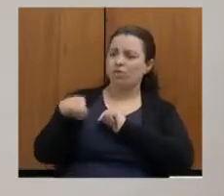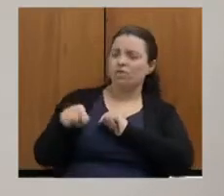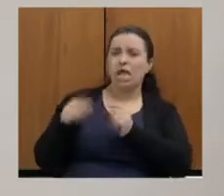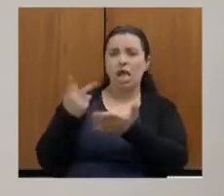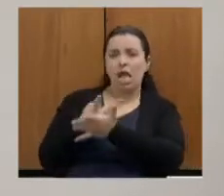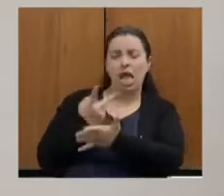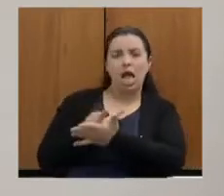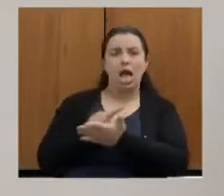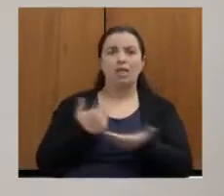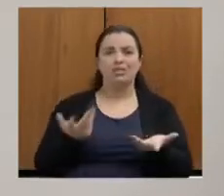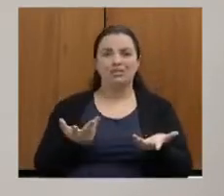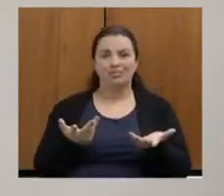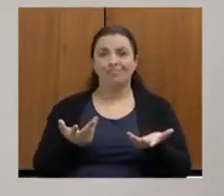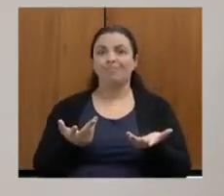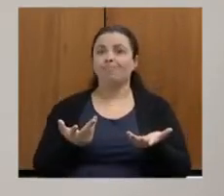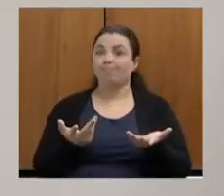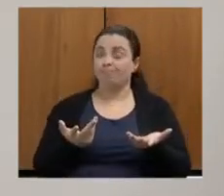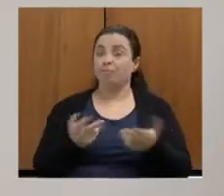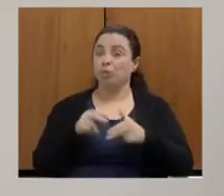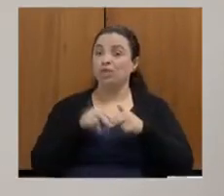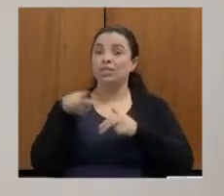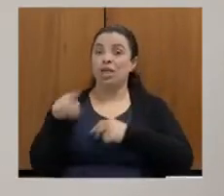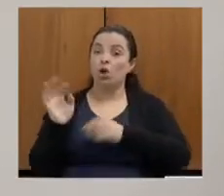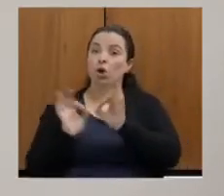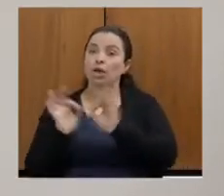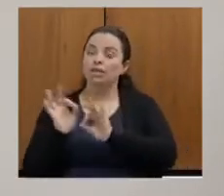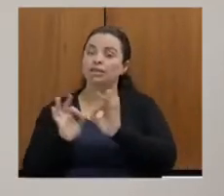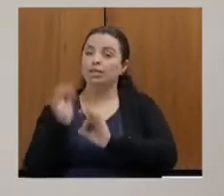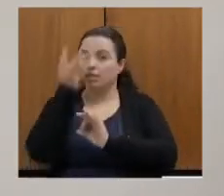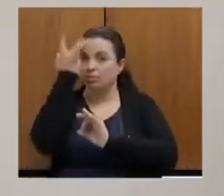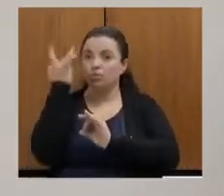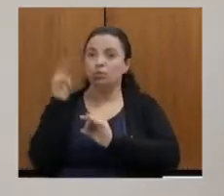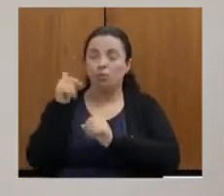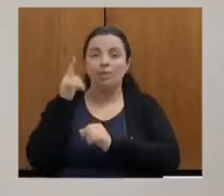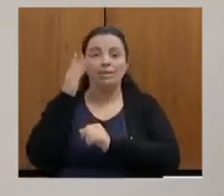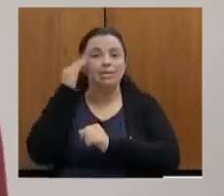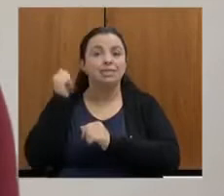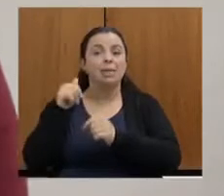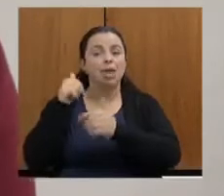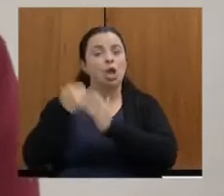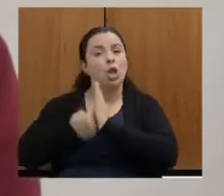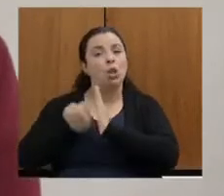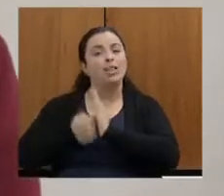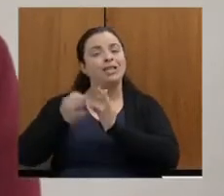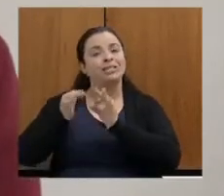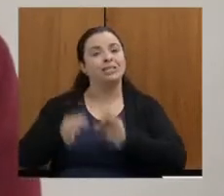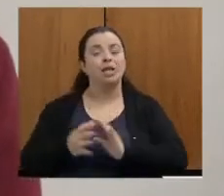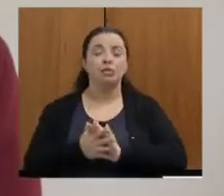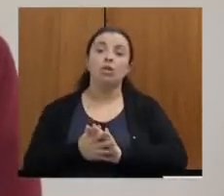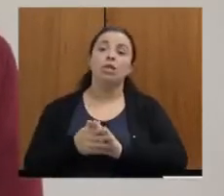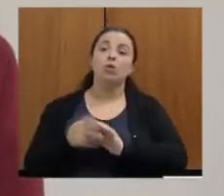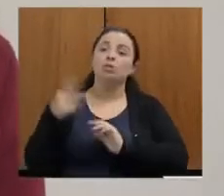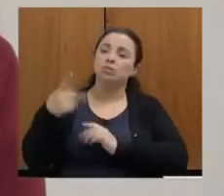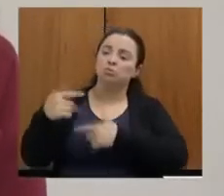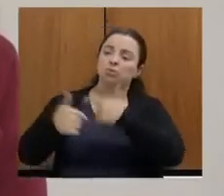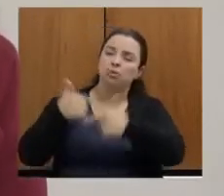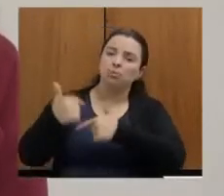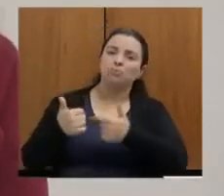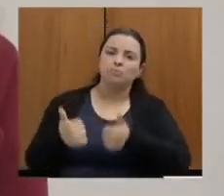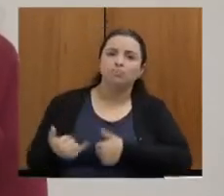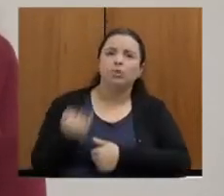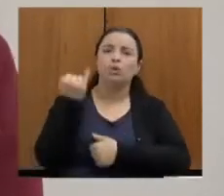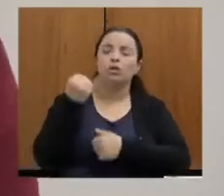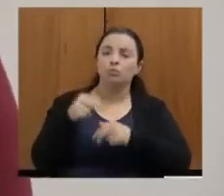dos atingidos e atingidas por barragens estão nosso agradecimento e faço um agradecimento já a todos que